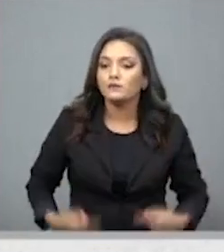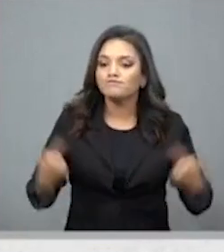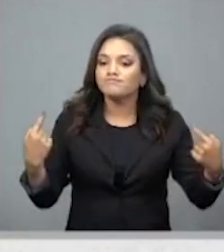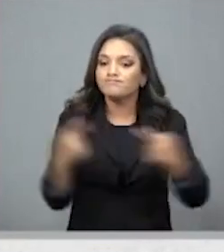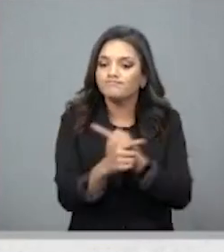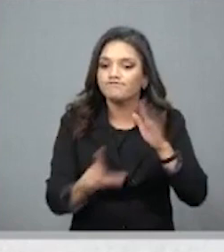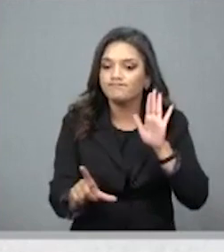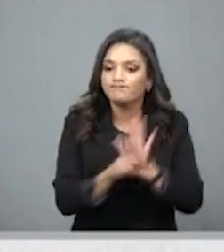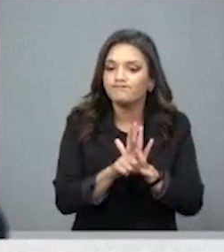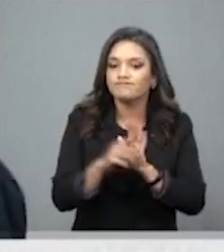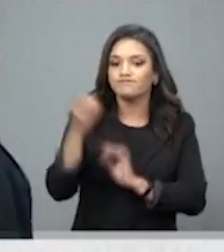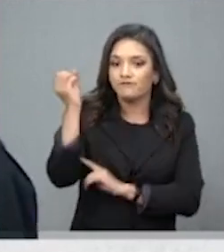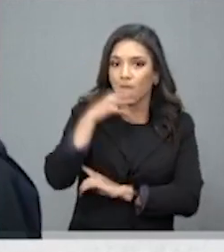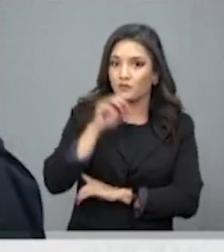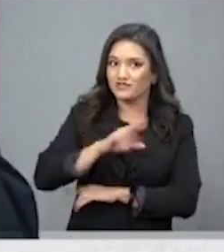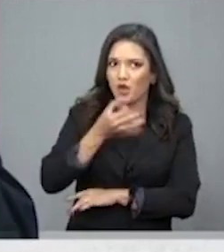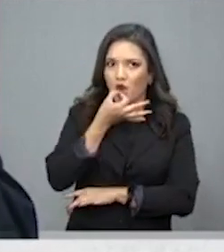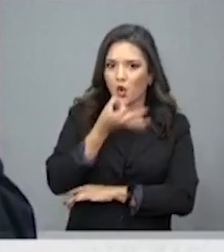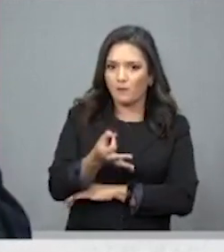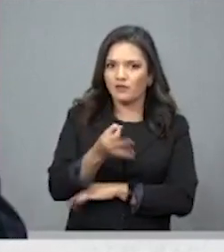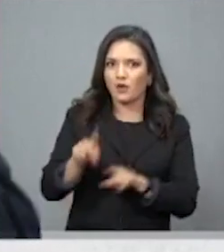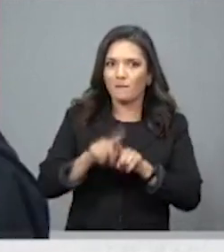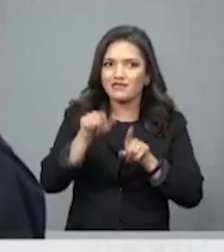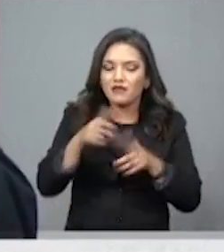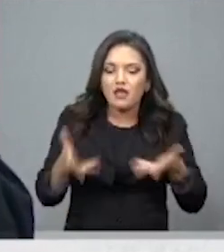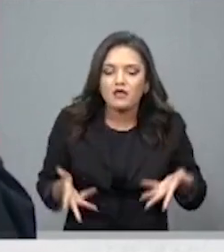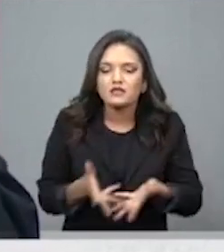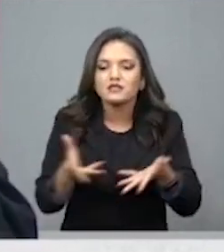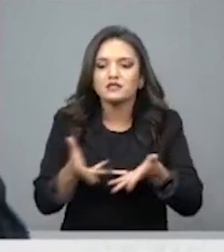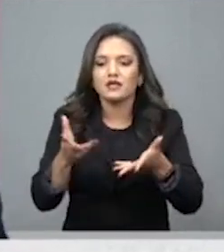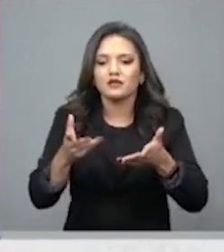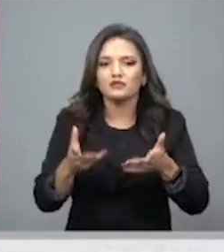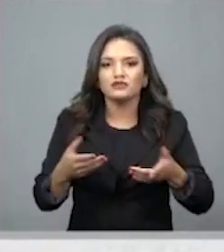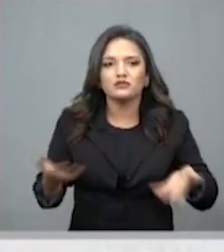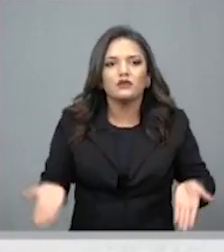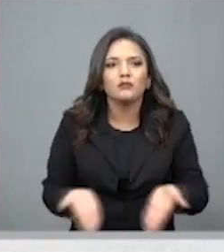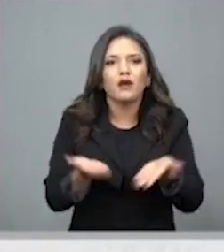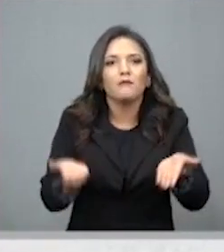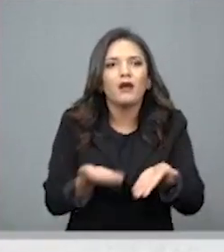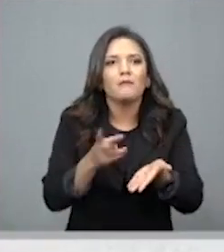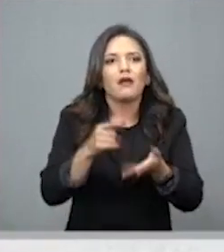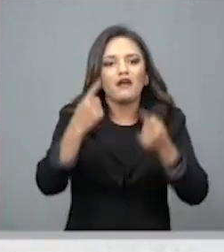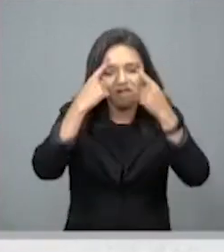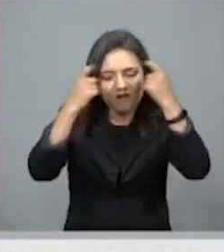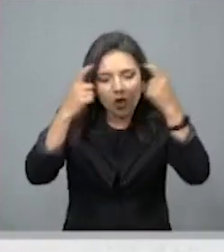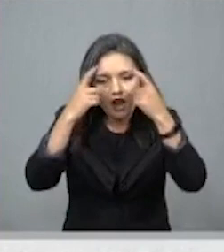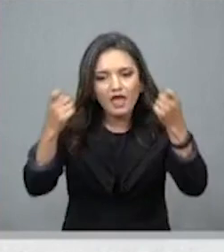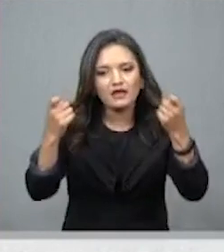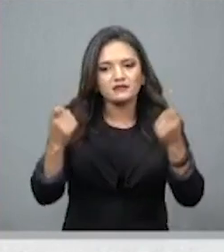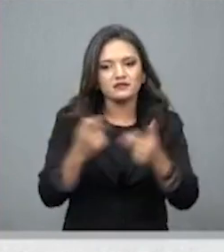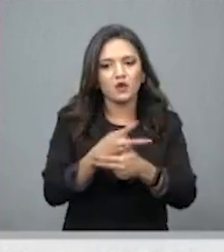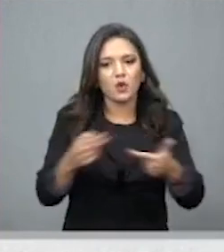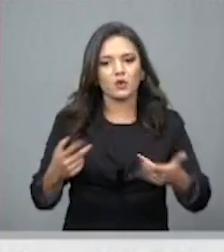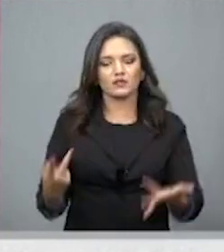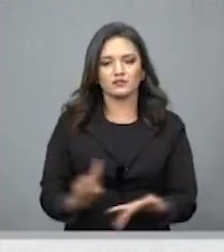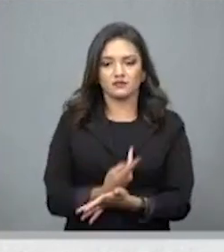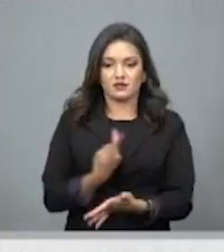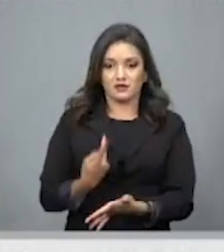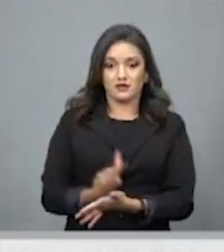abusivos que não são de opinião mas de incentivo a violência a e a práticas